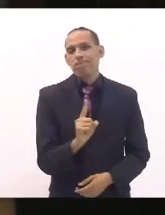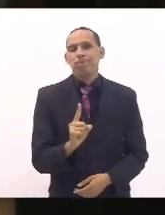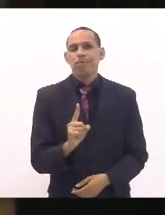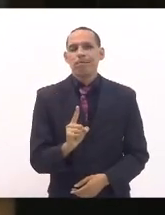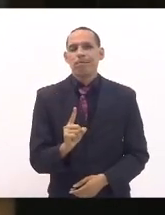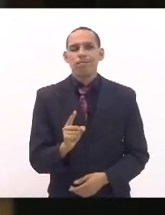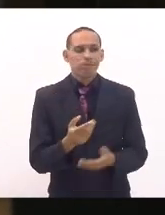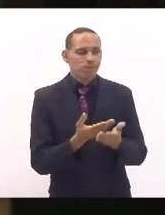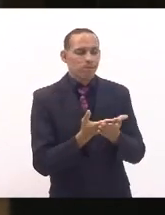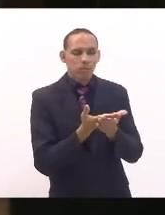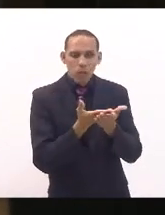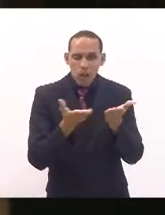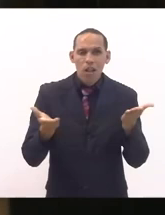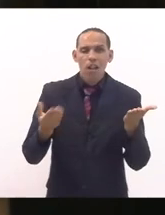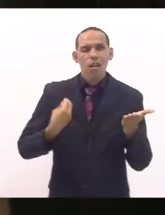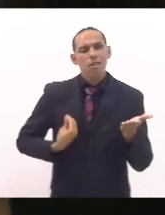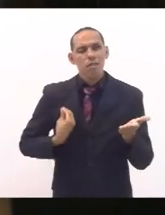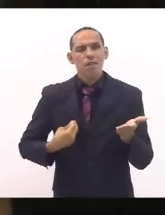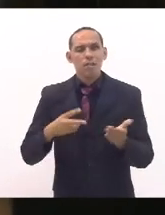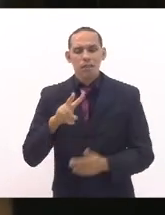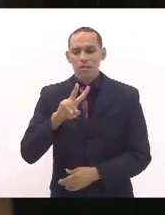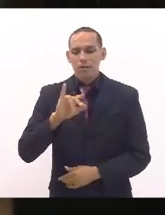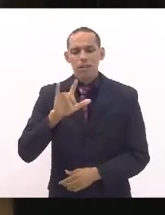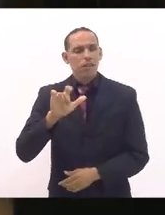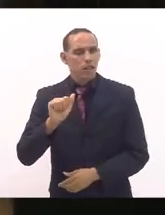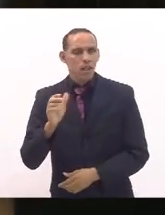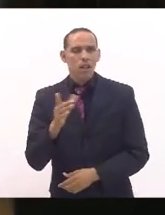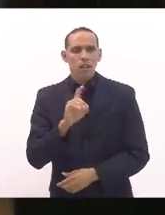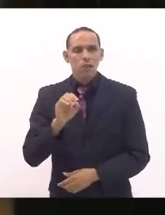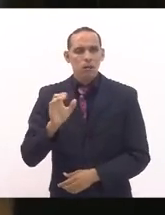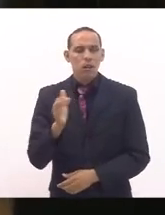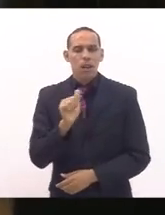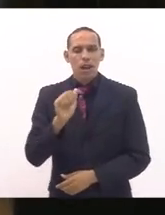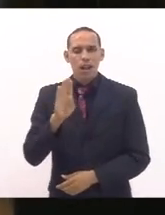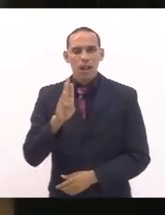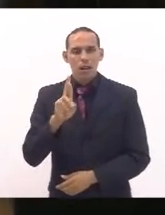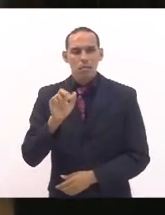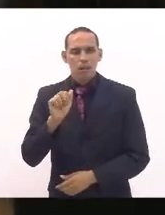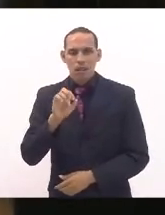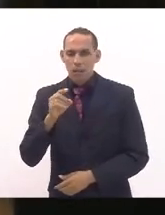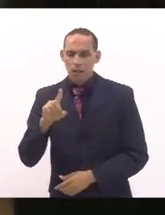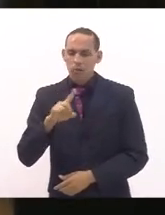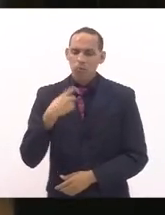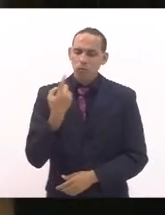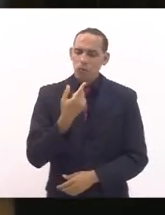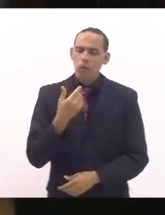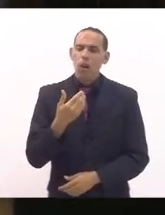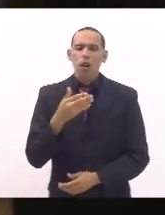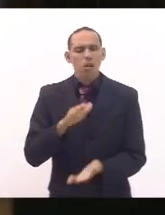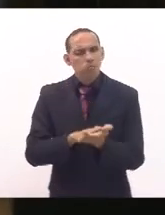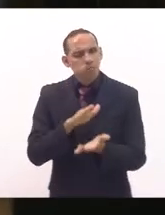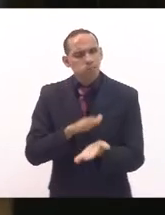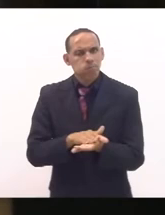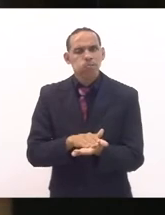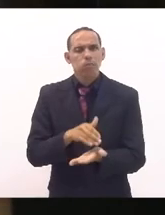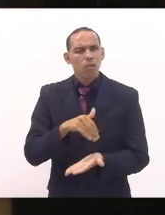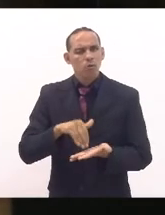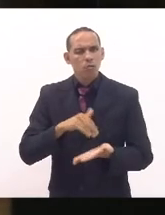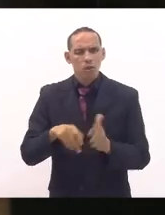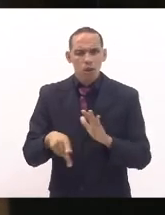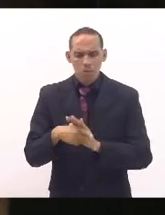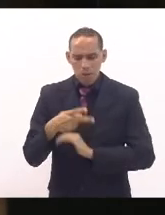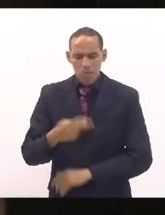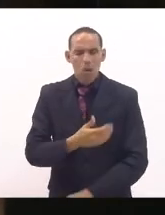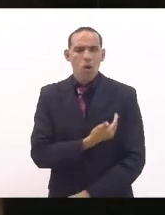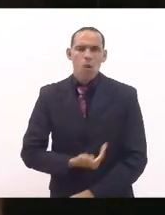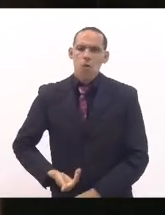ao morador da Vila do Abraão, dizer que nós estamos aqui cobrando, né, ao secretário de governo do